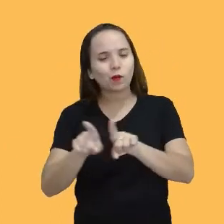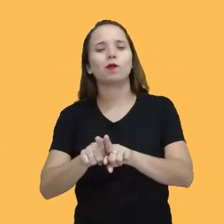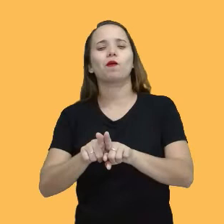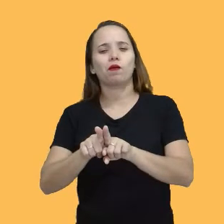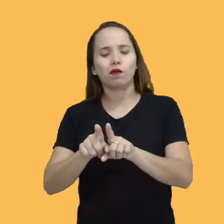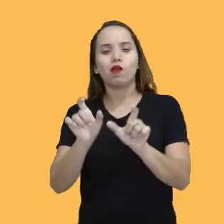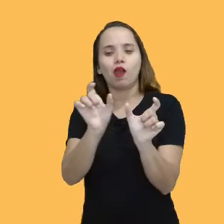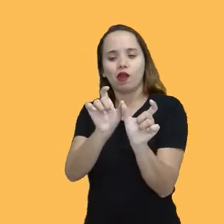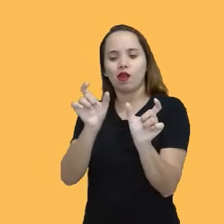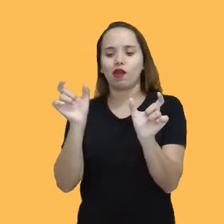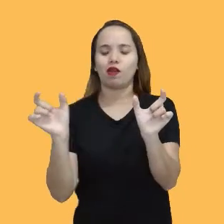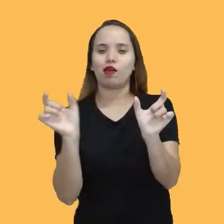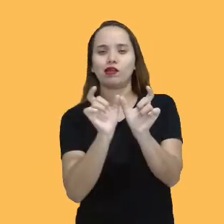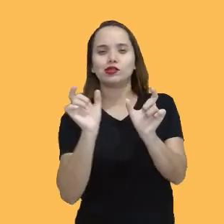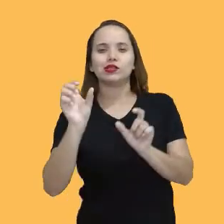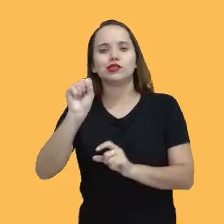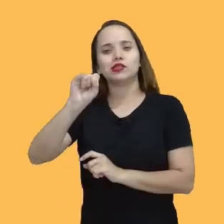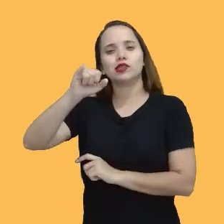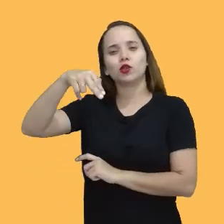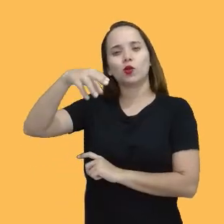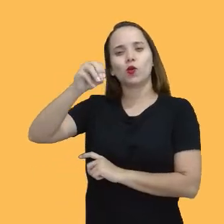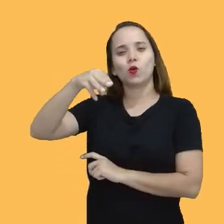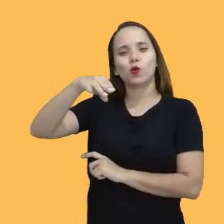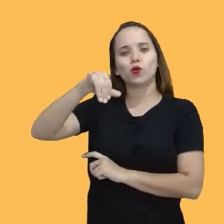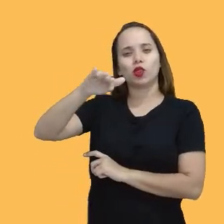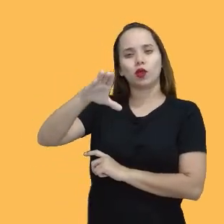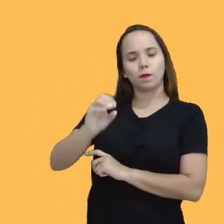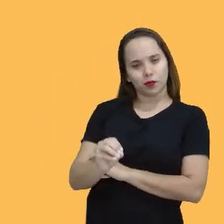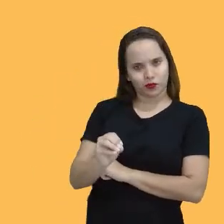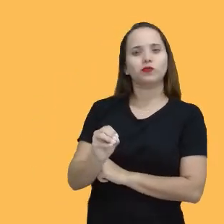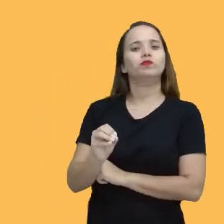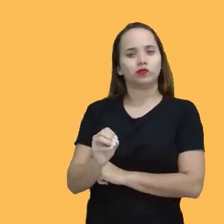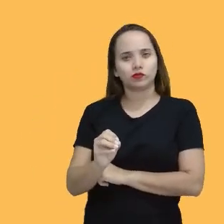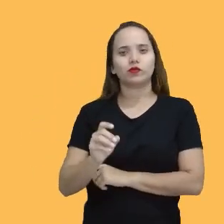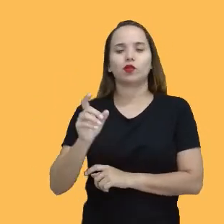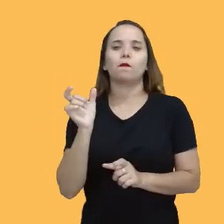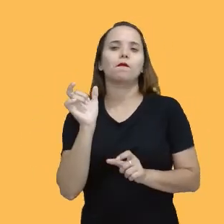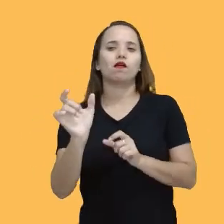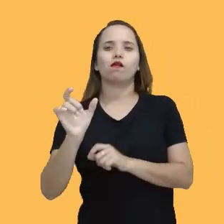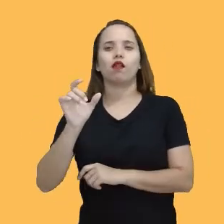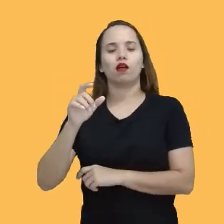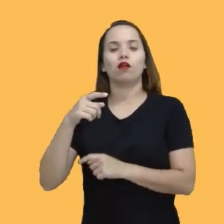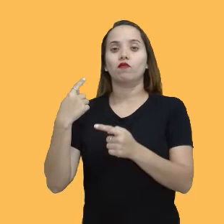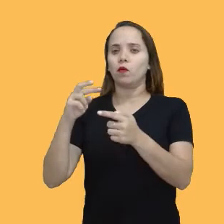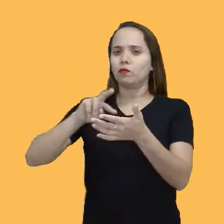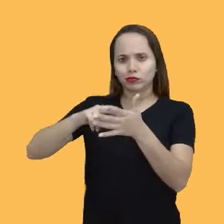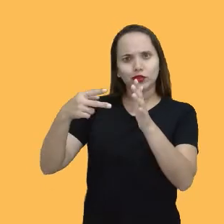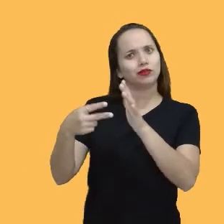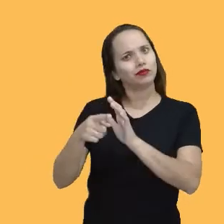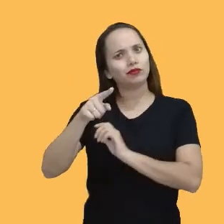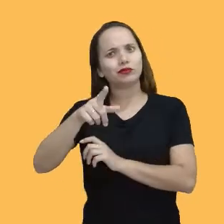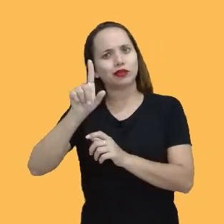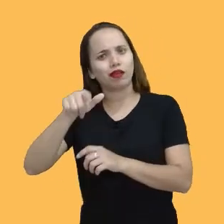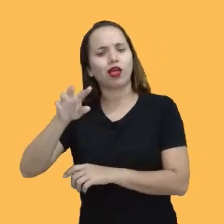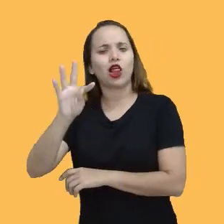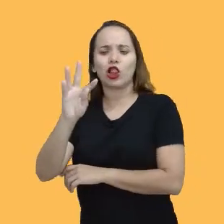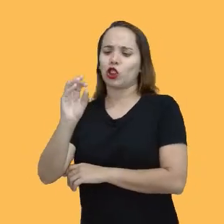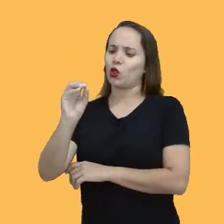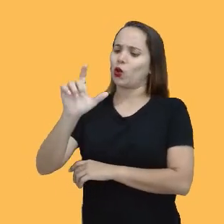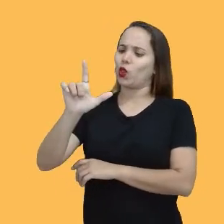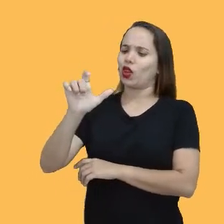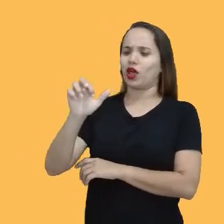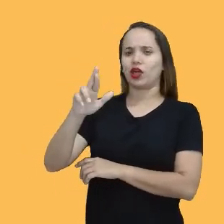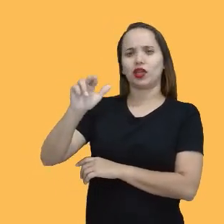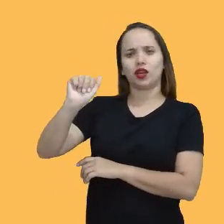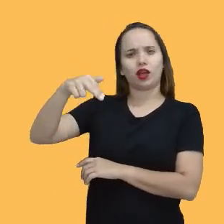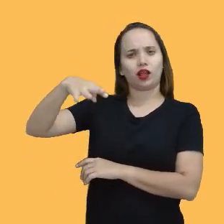sendo indulgente, né? Você está sendo condescendente. Então, ou seja, está sendo tolerante, você né? está sendo tolerante. Então, quando Isso. escutar essa palavra